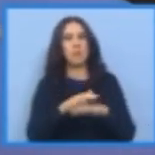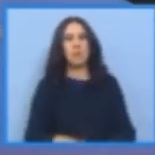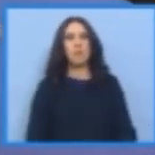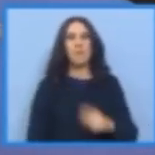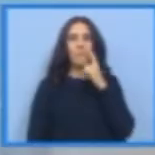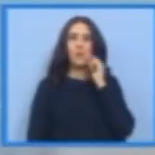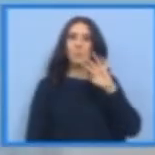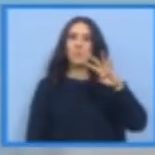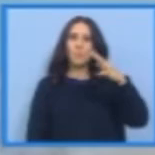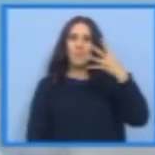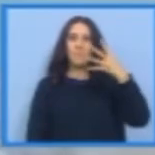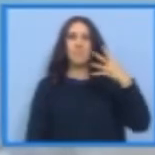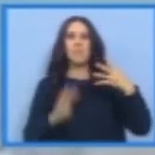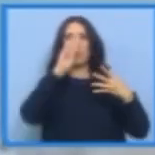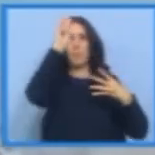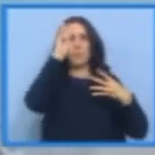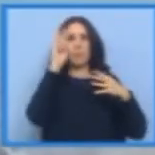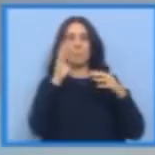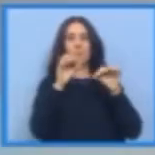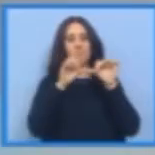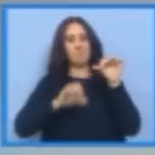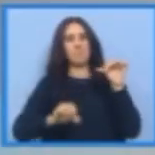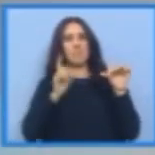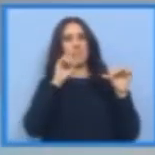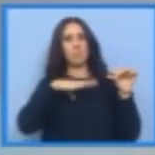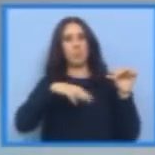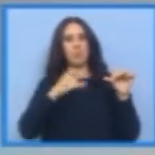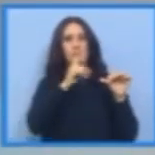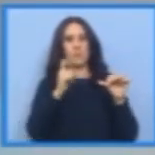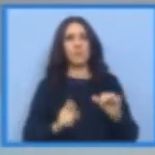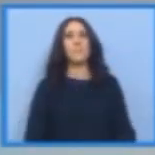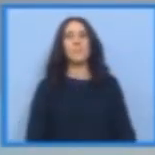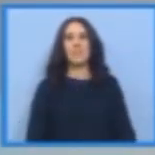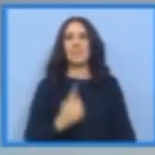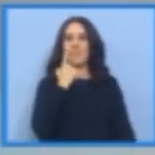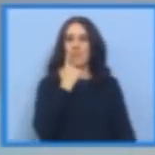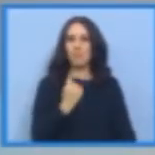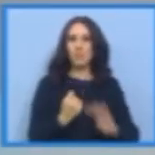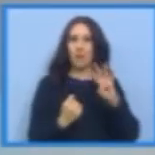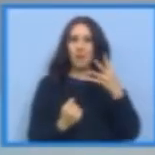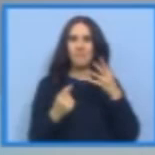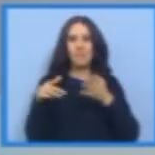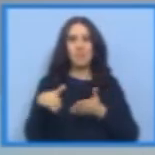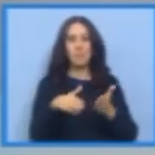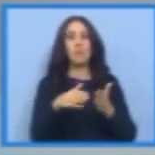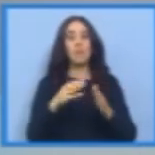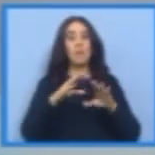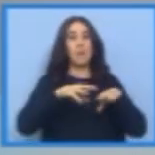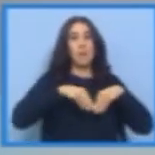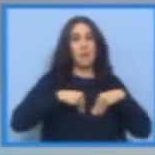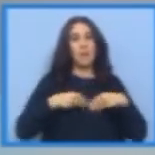verbos que estão verbos também na mensagem do Papa para o Dia Mundial da Paz. São uma caminhada. Nós falávamos muito no início do acolher e o integrar, mas a